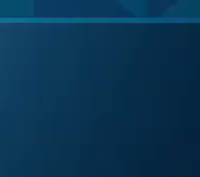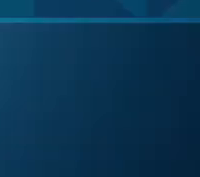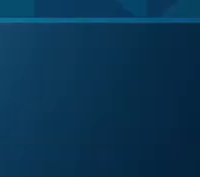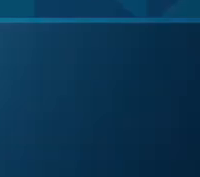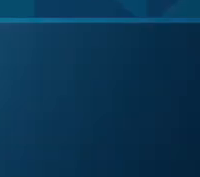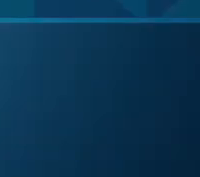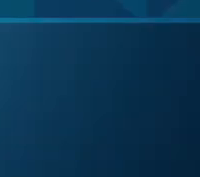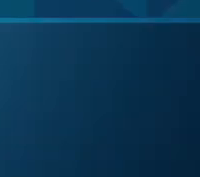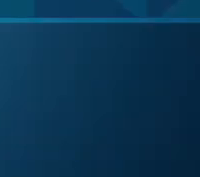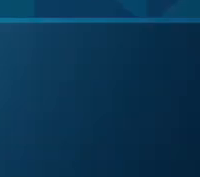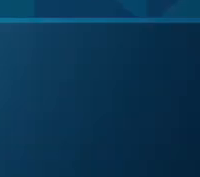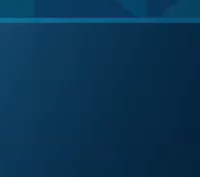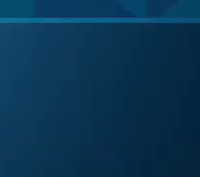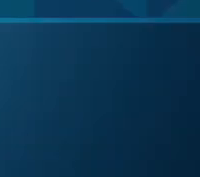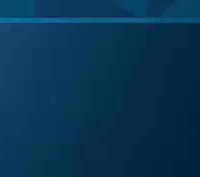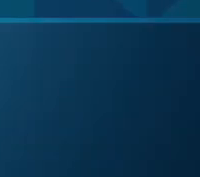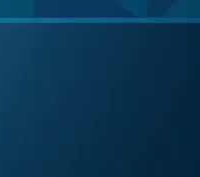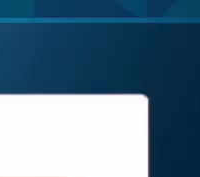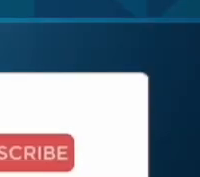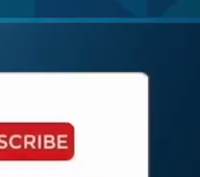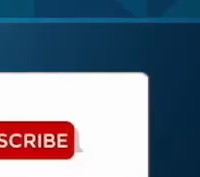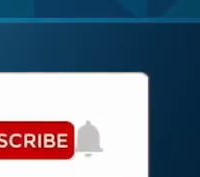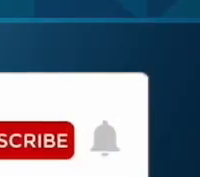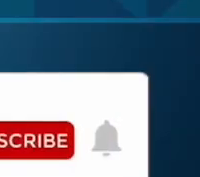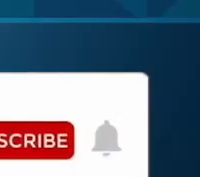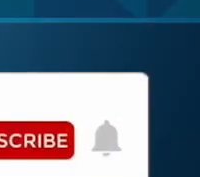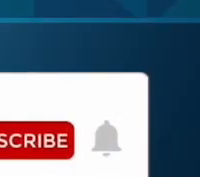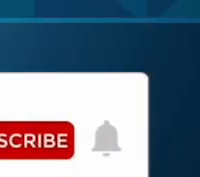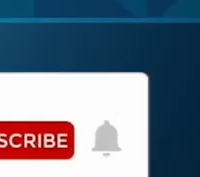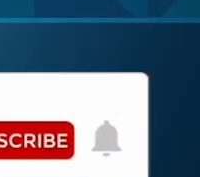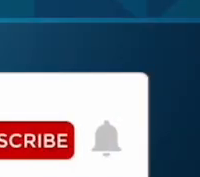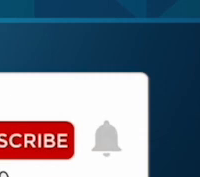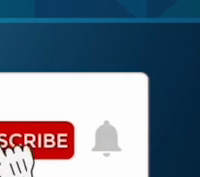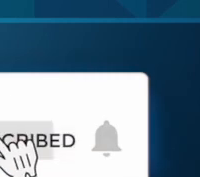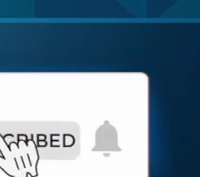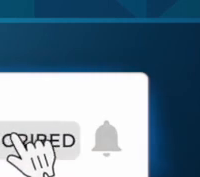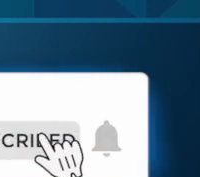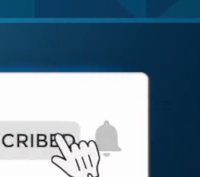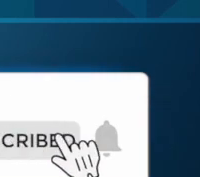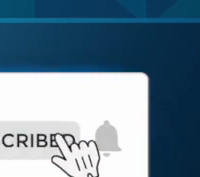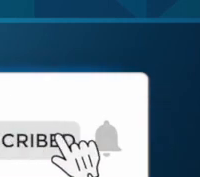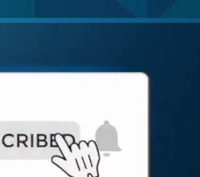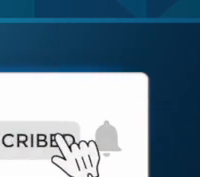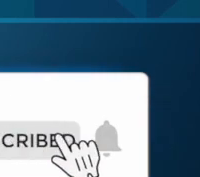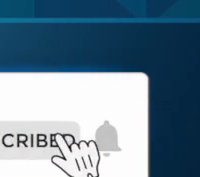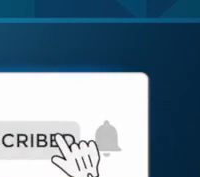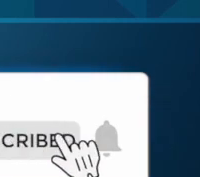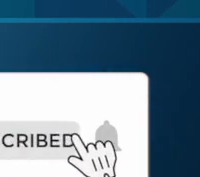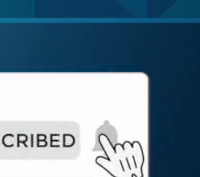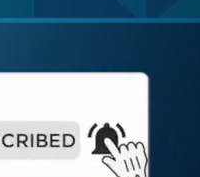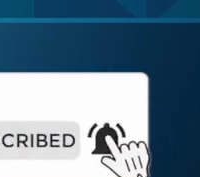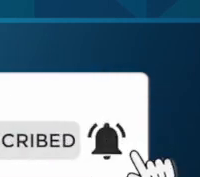RTL. Atu retang informação factuais no atuais, que ta haluha inscreva e ha canal